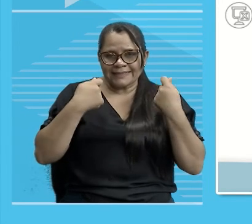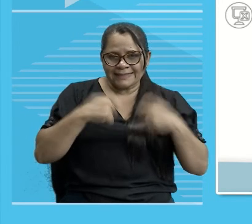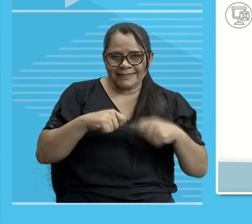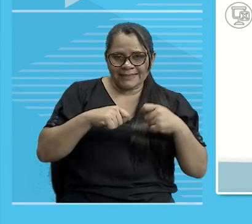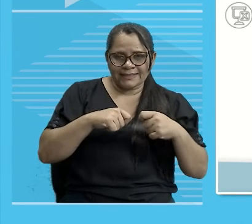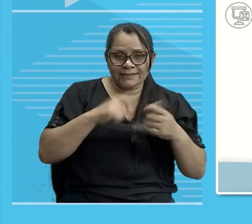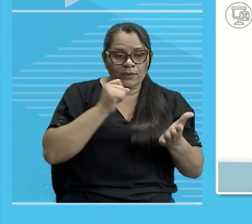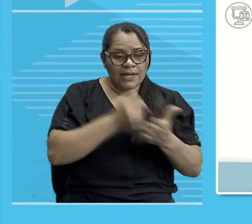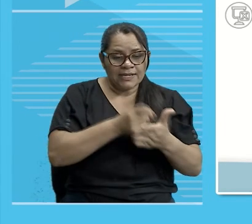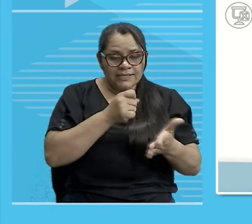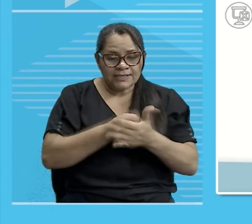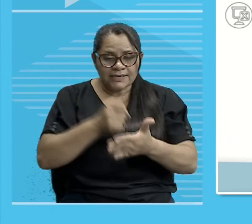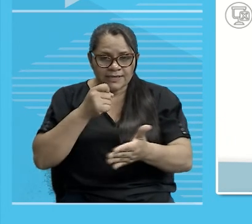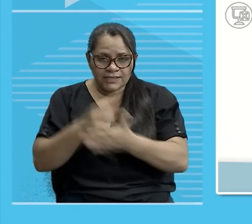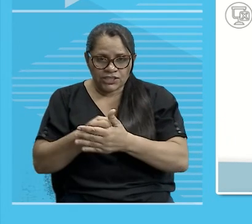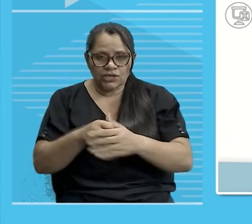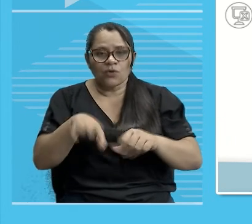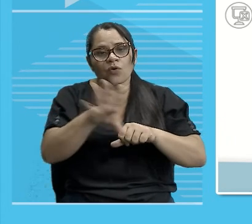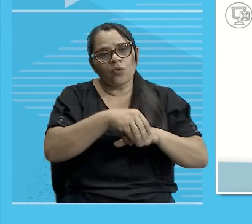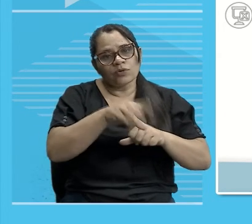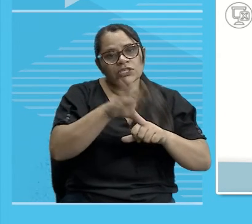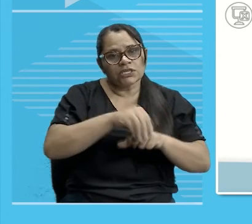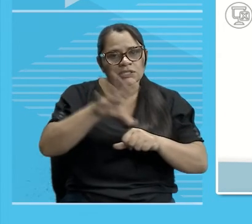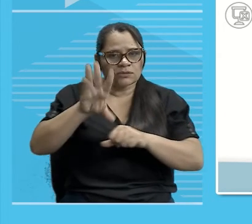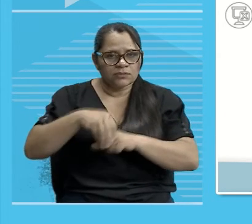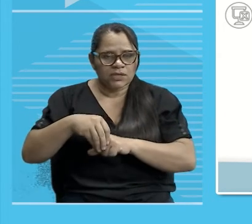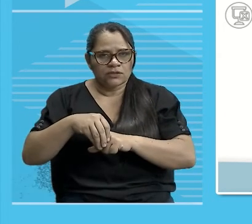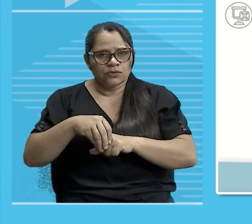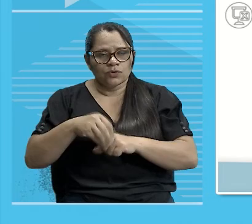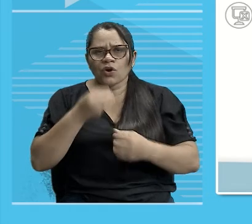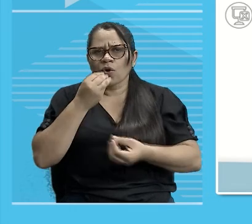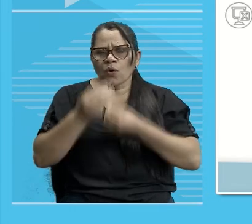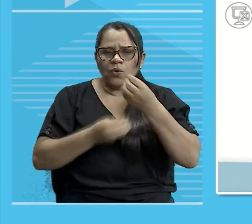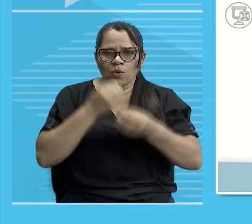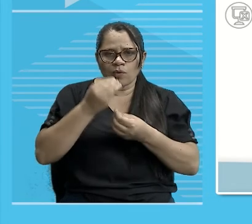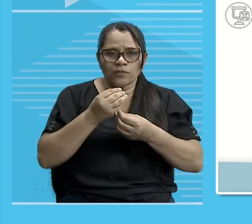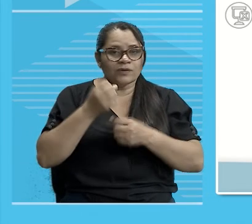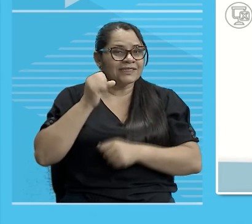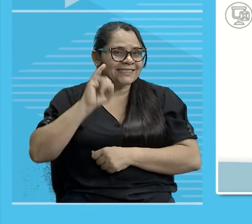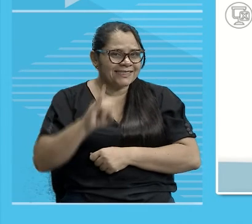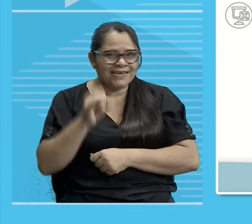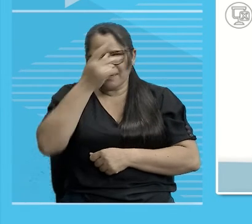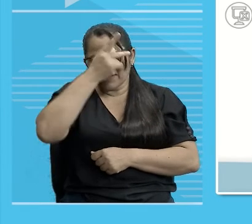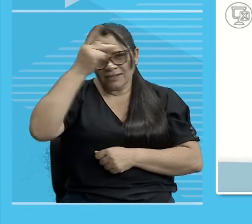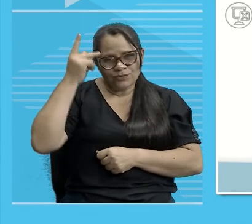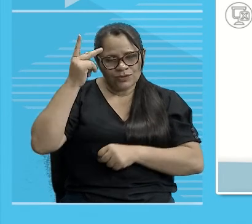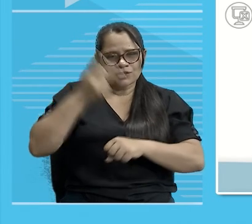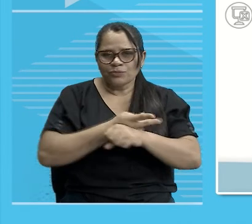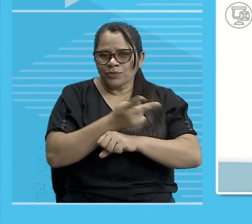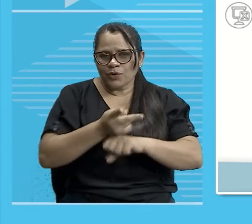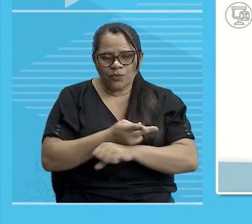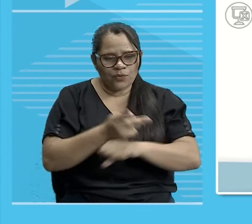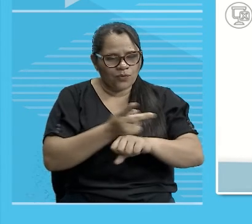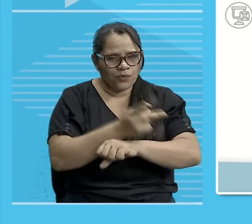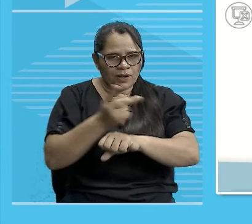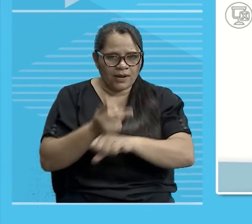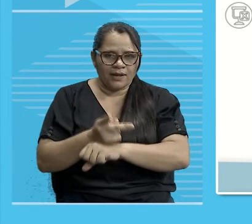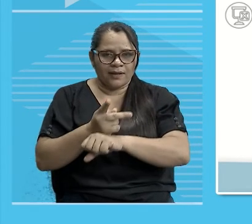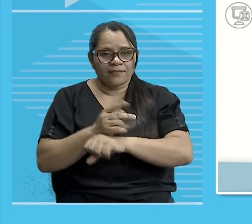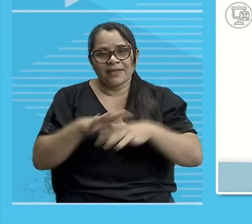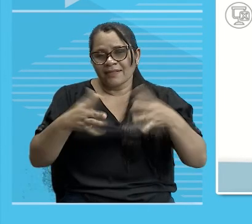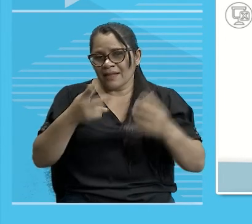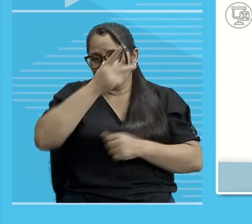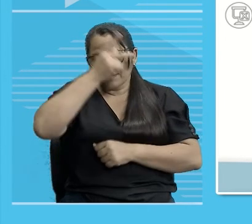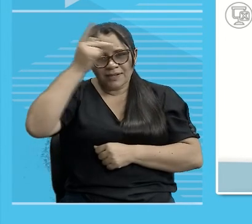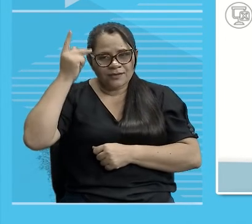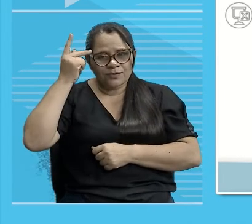exigem conhecimento e se você não buscar esse conhecimento você será um inútil